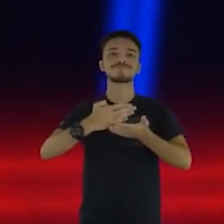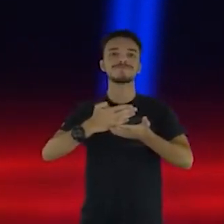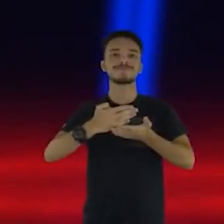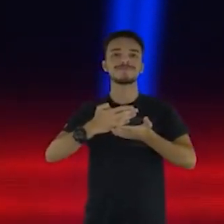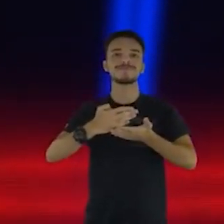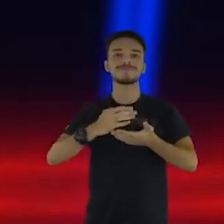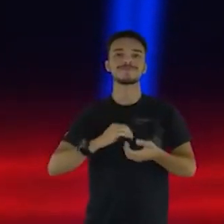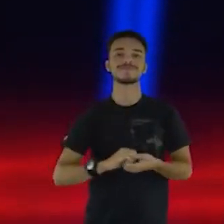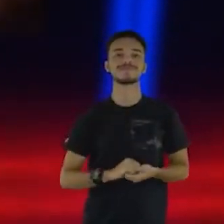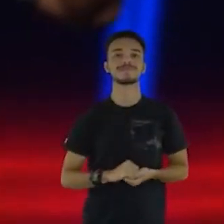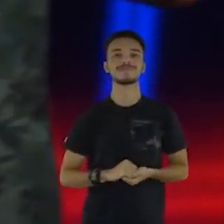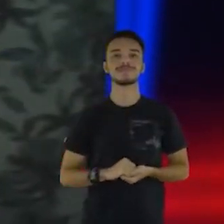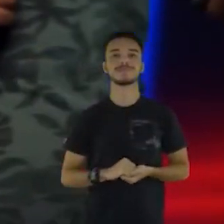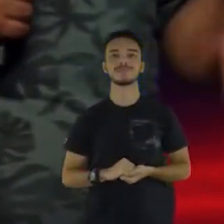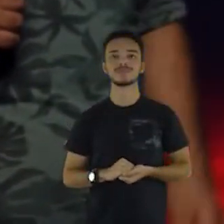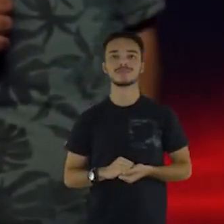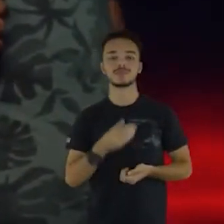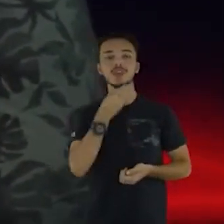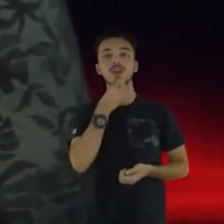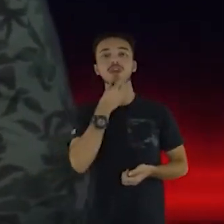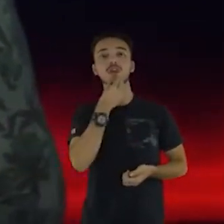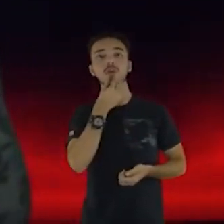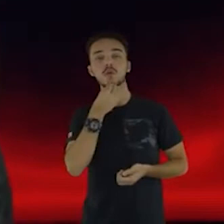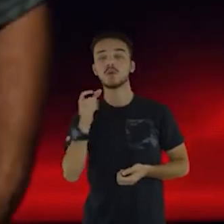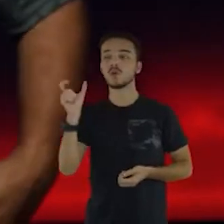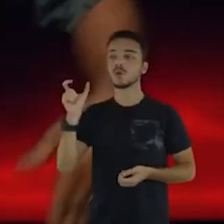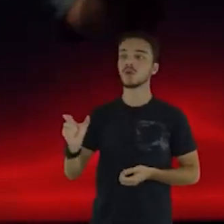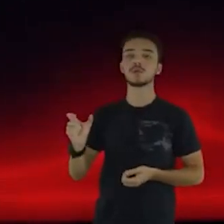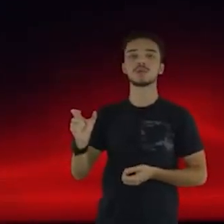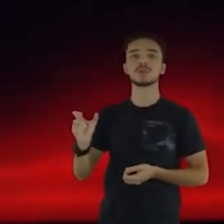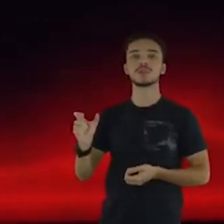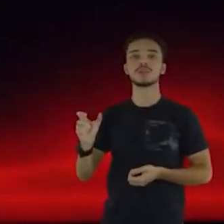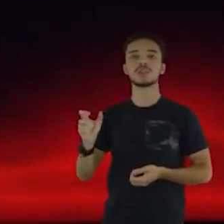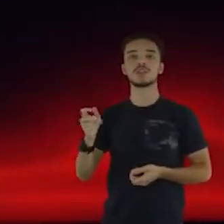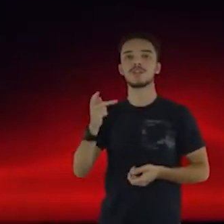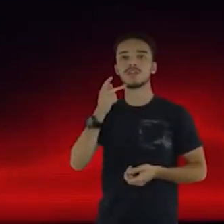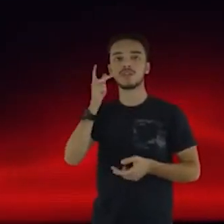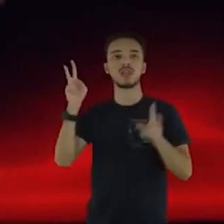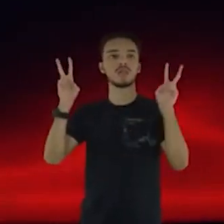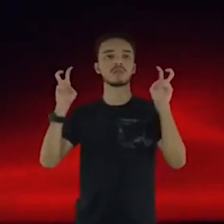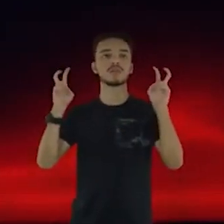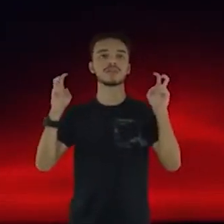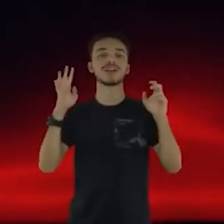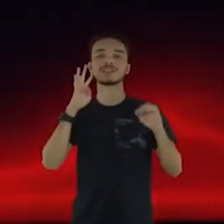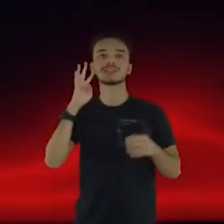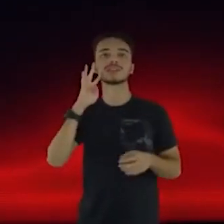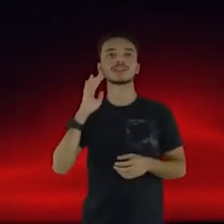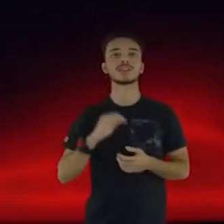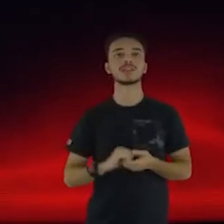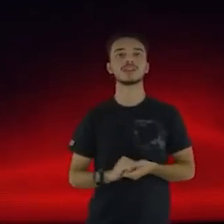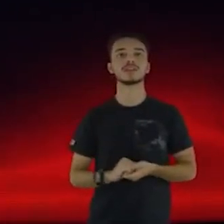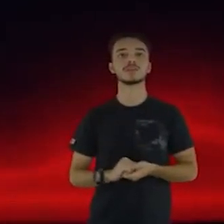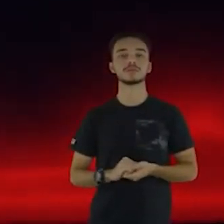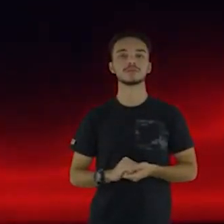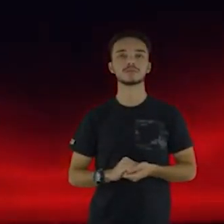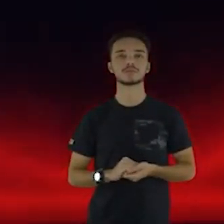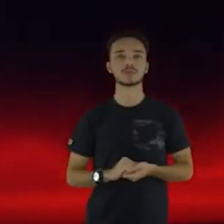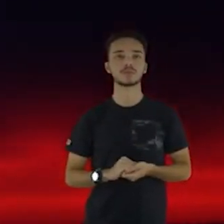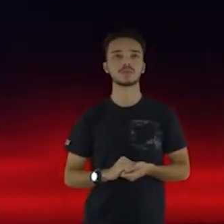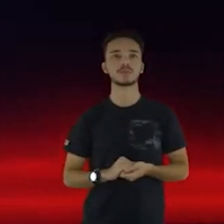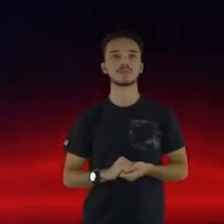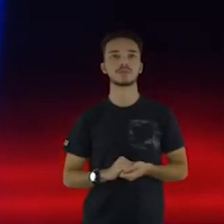Eu vi o Theo Hayashi esses dias falando uma frase muito legal, eu não sei, mas é mais ou menos assim. Ele perguntou para as pessoas